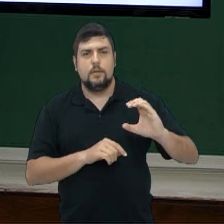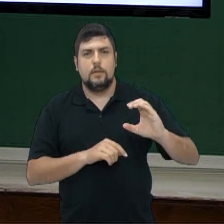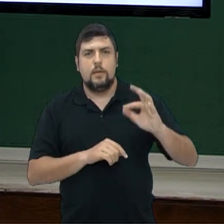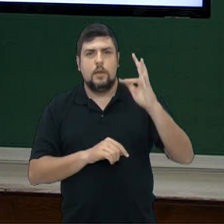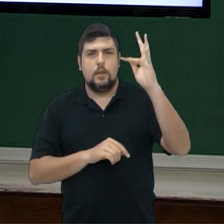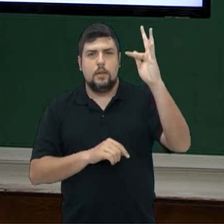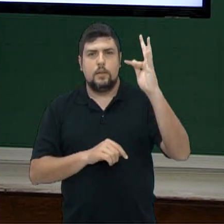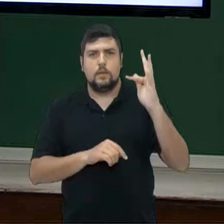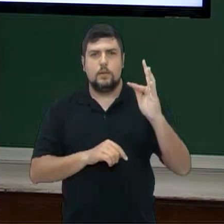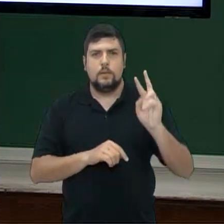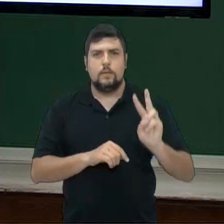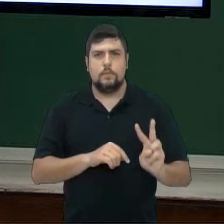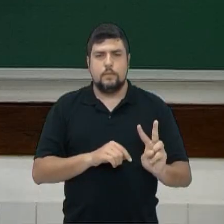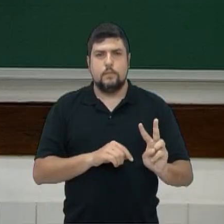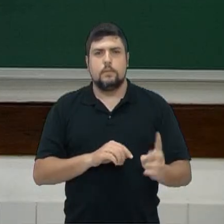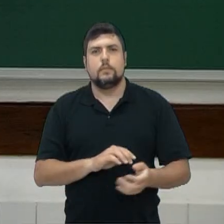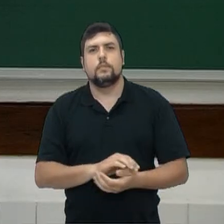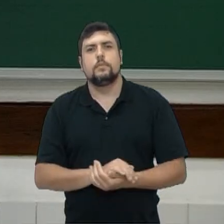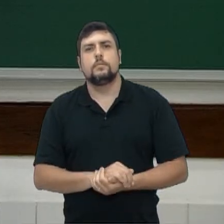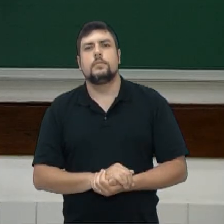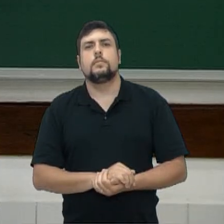F e V.